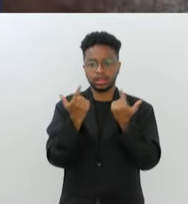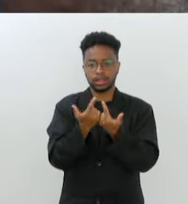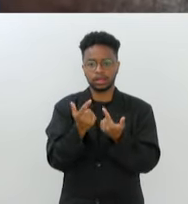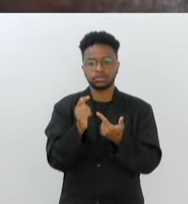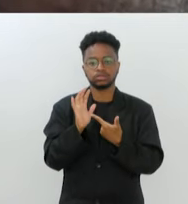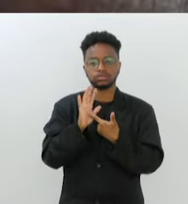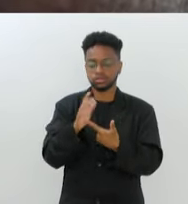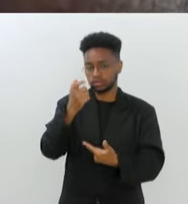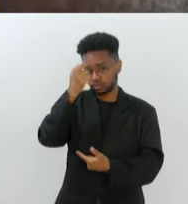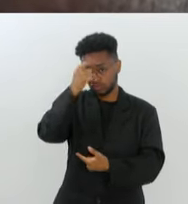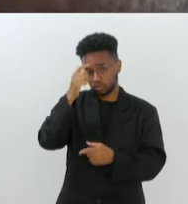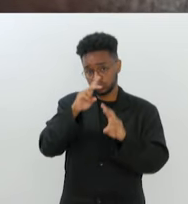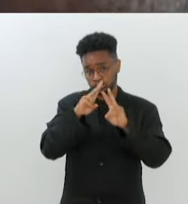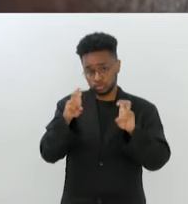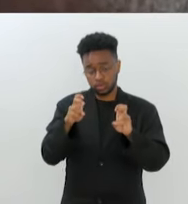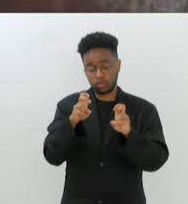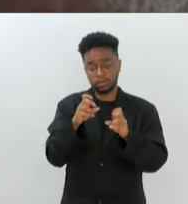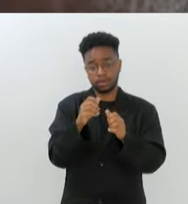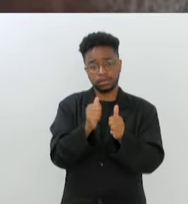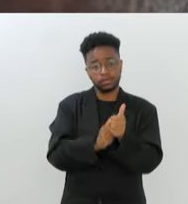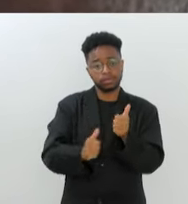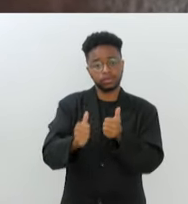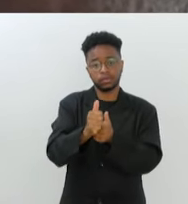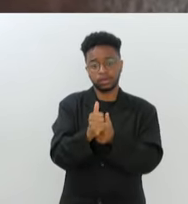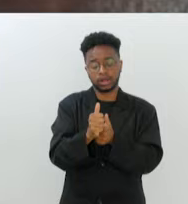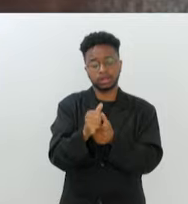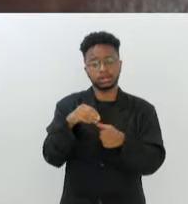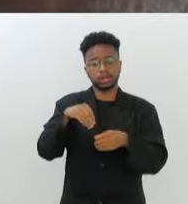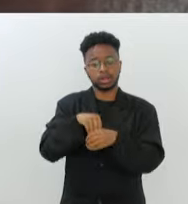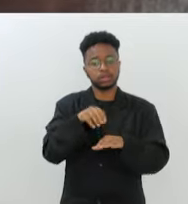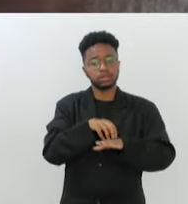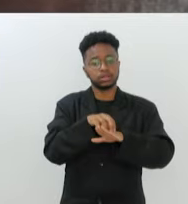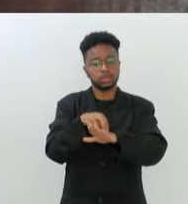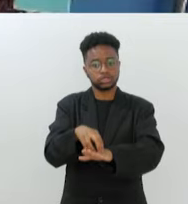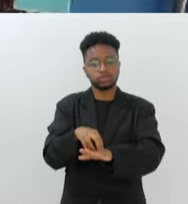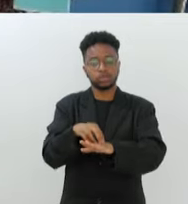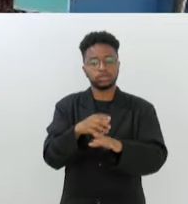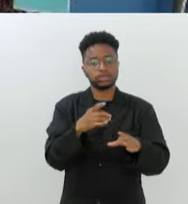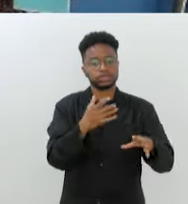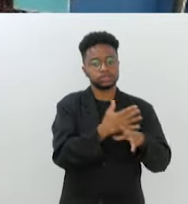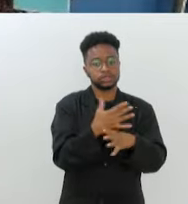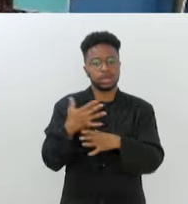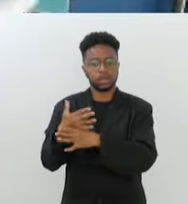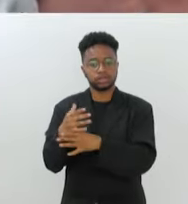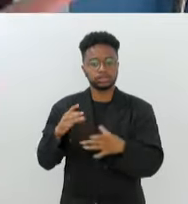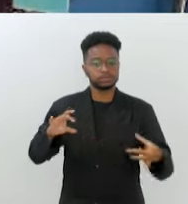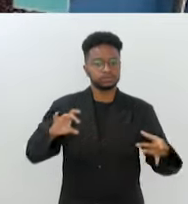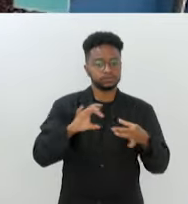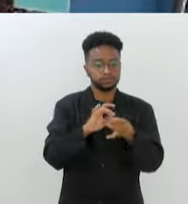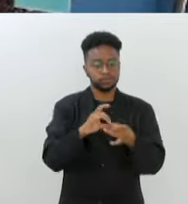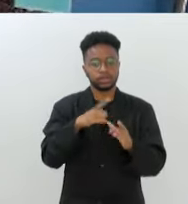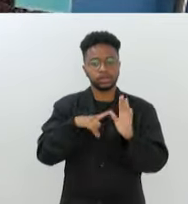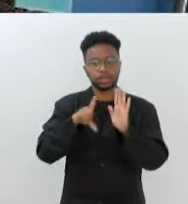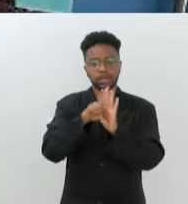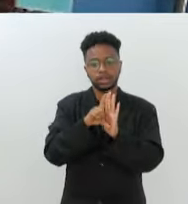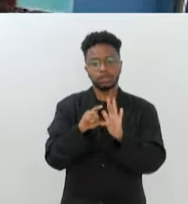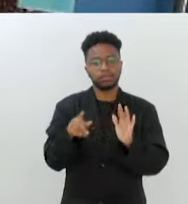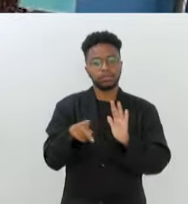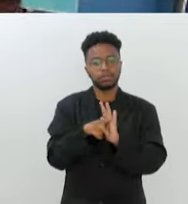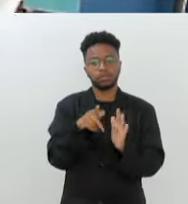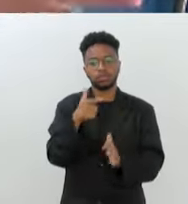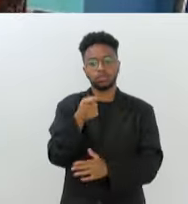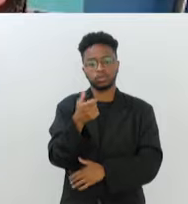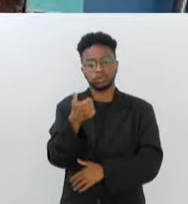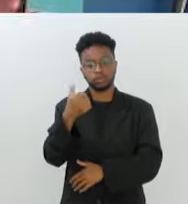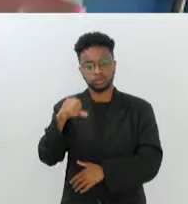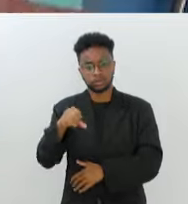sobre a prioridade às pessoas idosas nos transportes intermunicipais. Existe uma lei de 2019 que garante